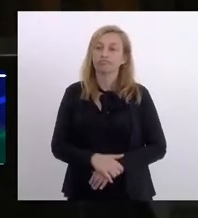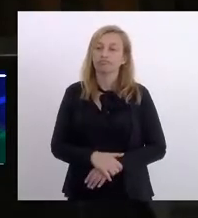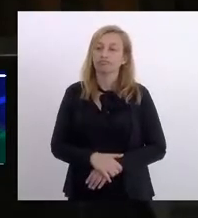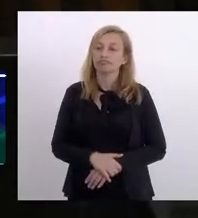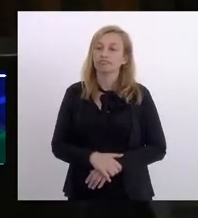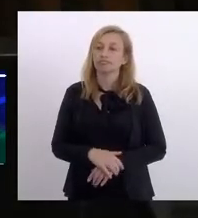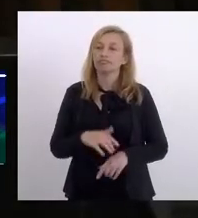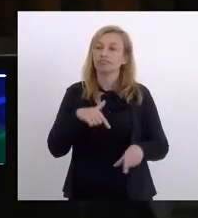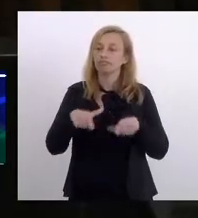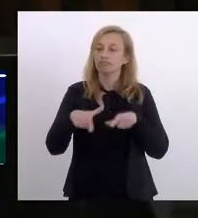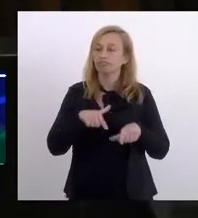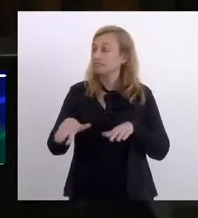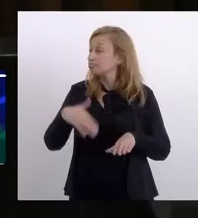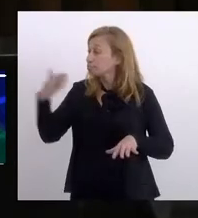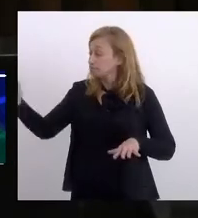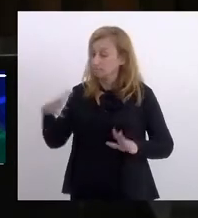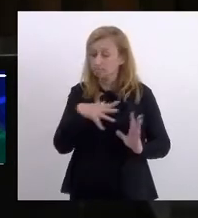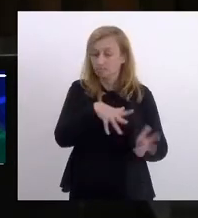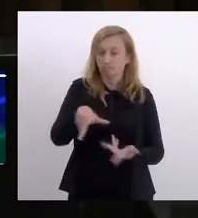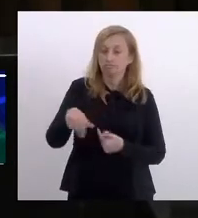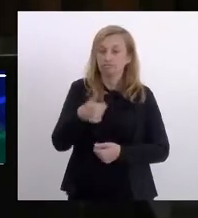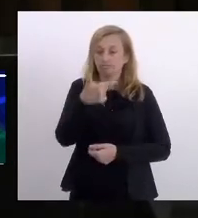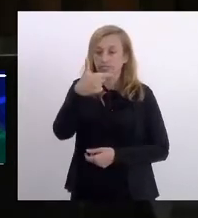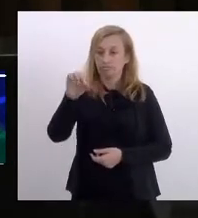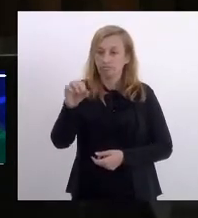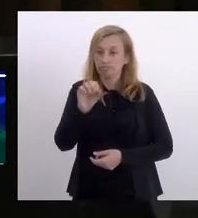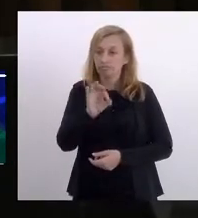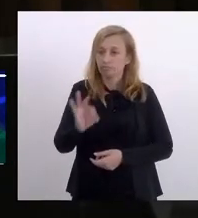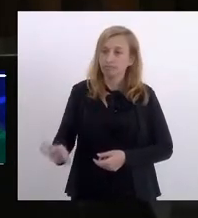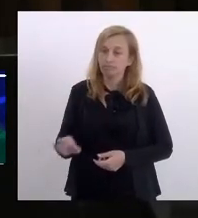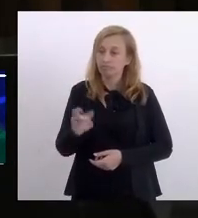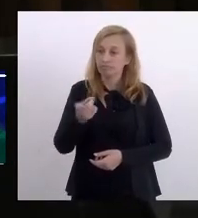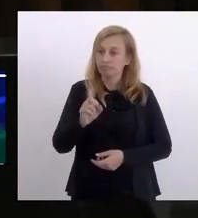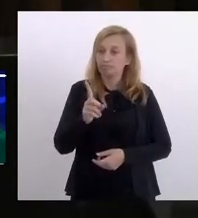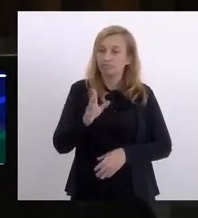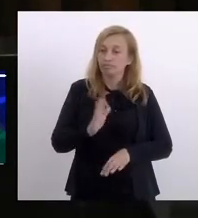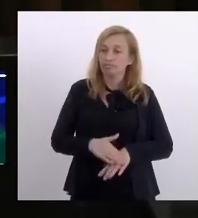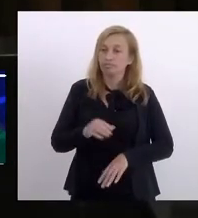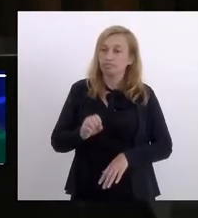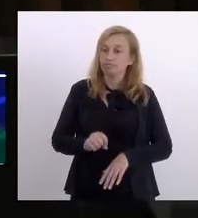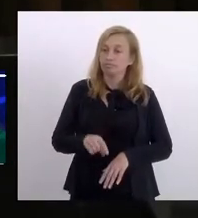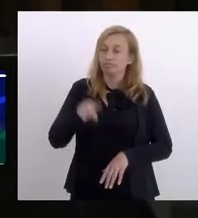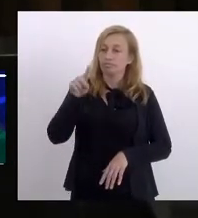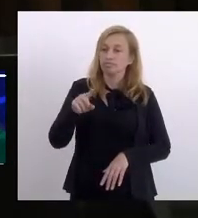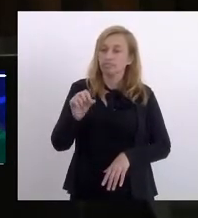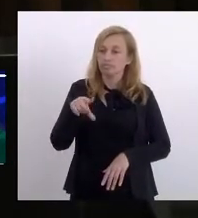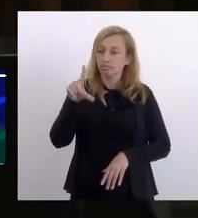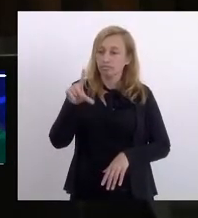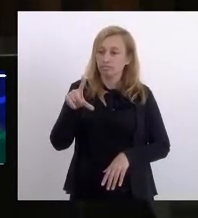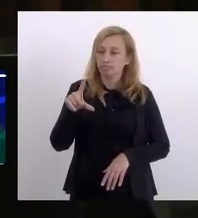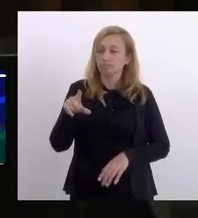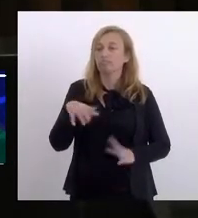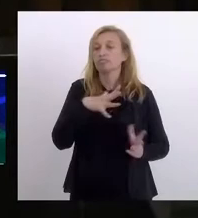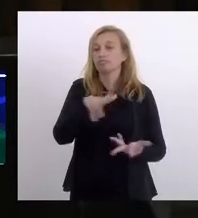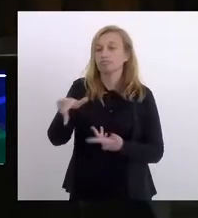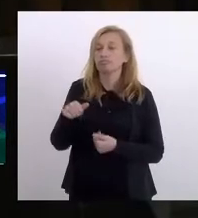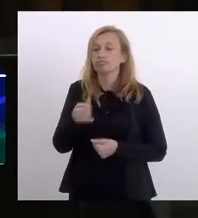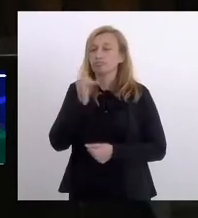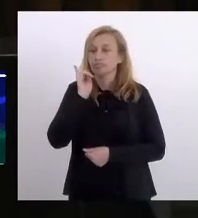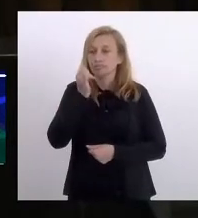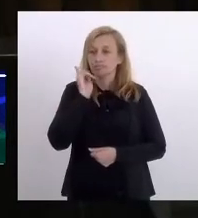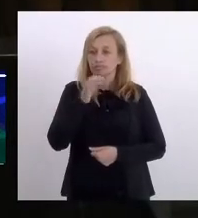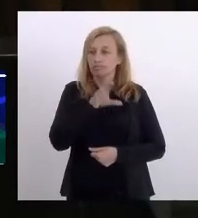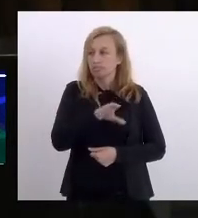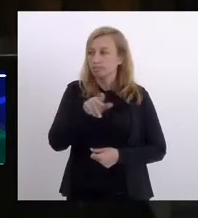mercado internacional, 10% em dólar, uma das taxas mais altas praticadas no mundo. O relatório